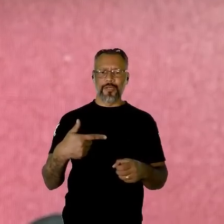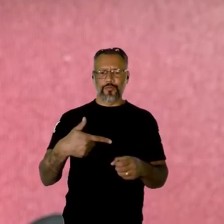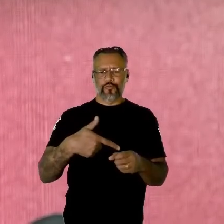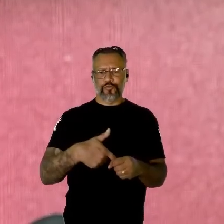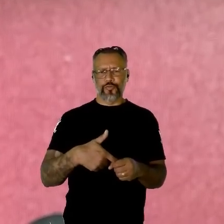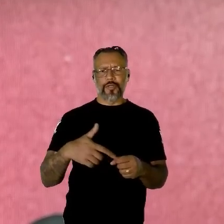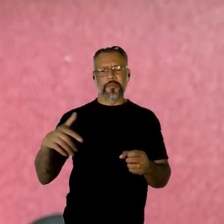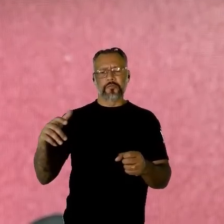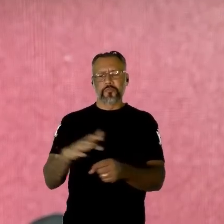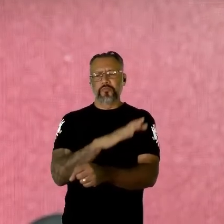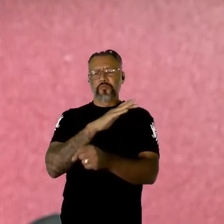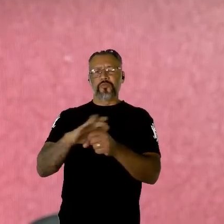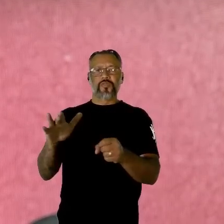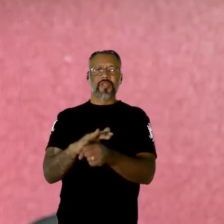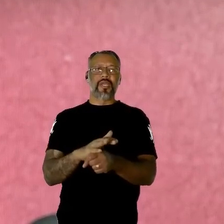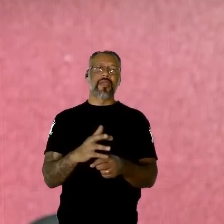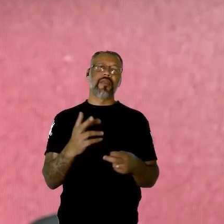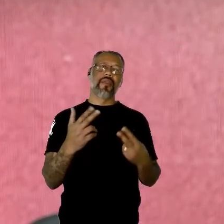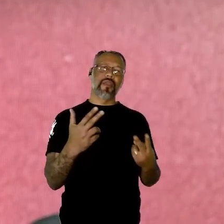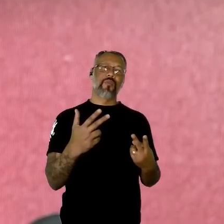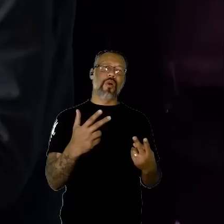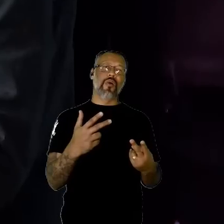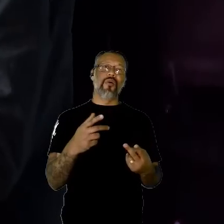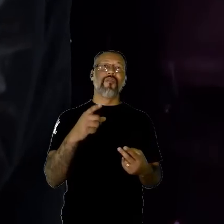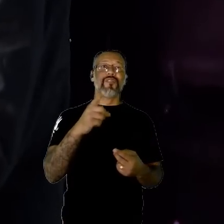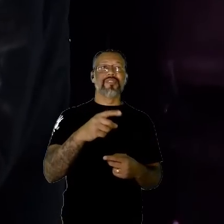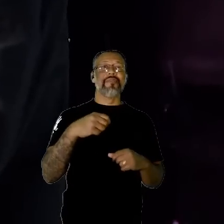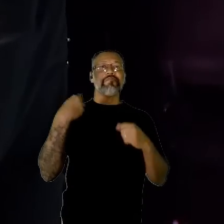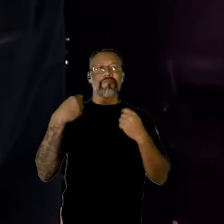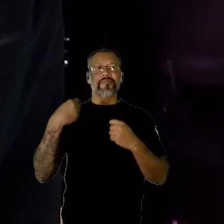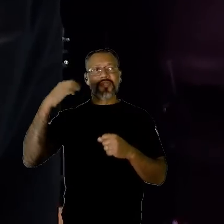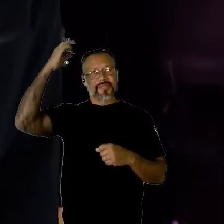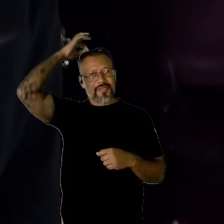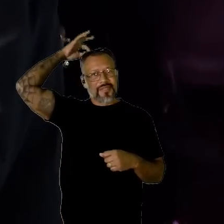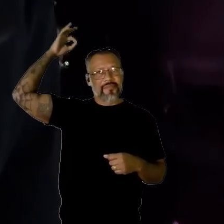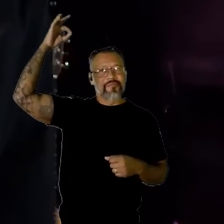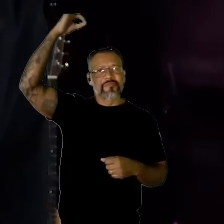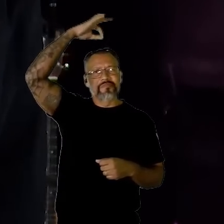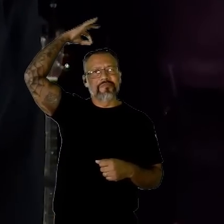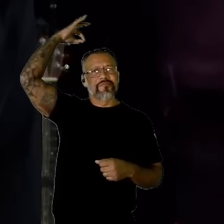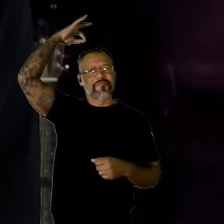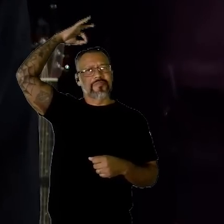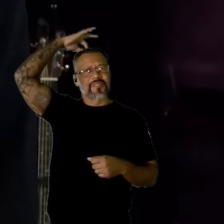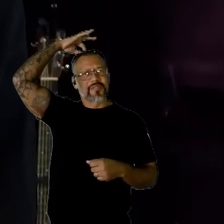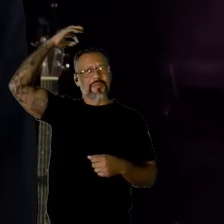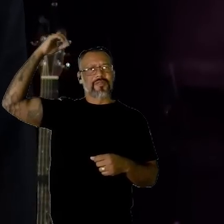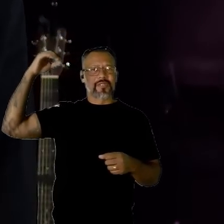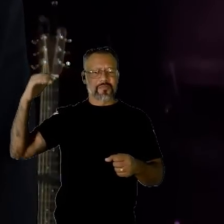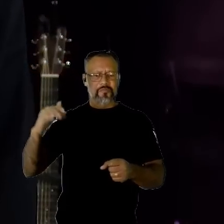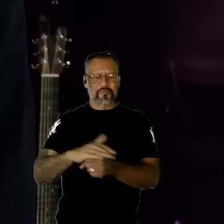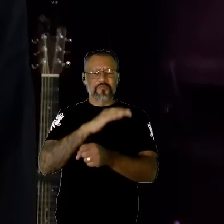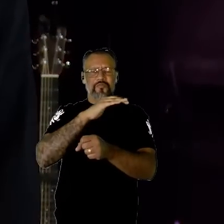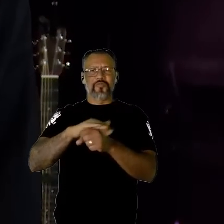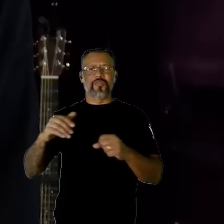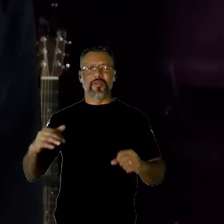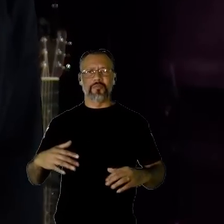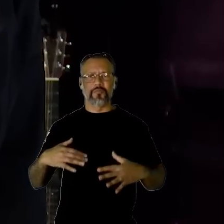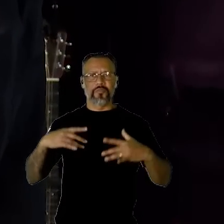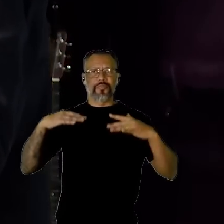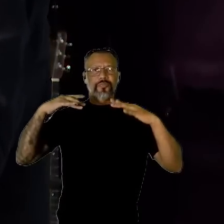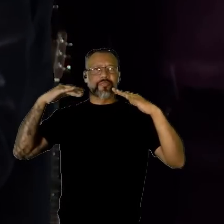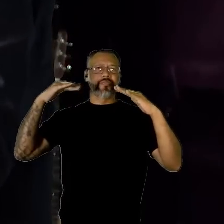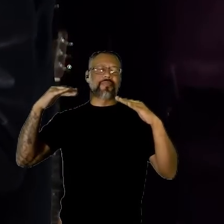cheio porque carro sem combustível pode ser do ano pode ser importado não anda tanto quanto o fusquinha